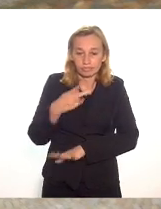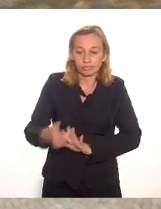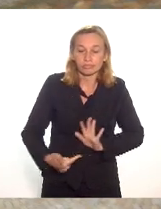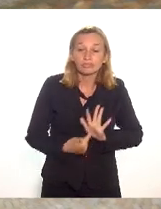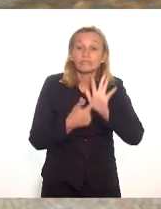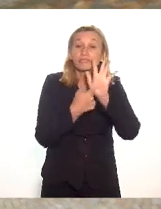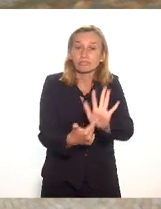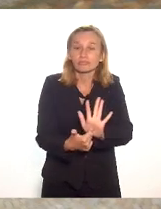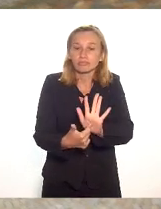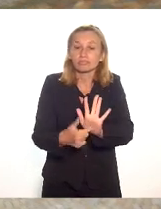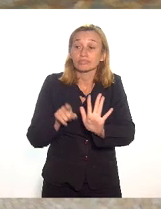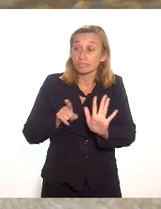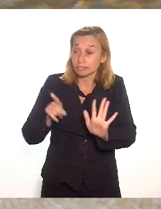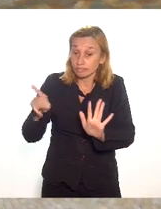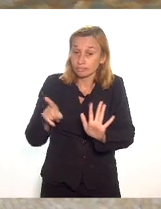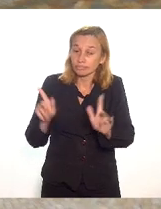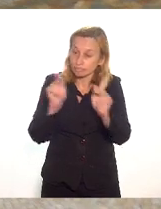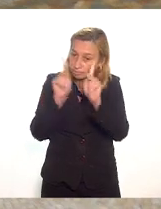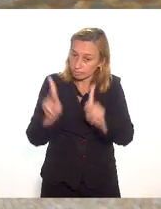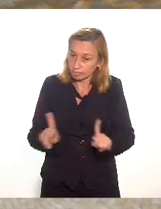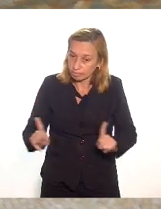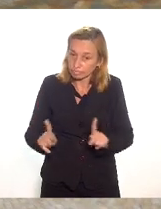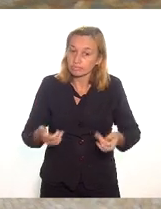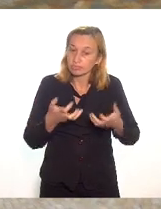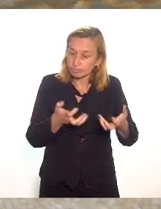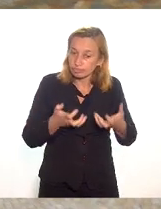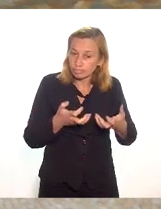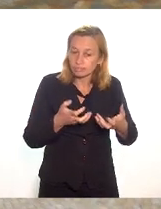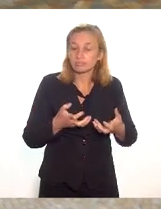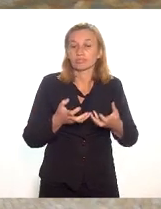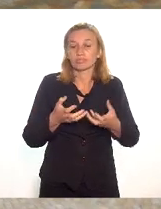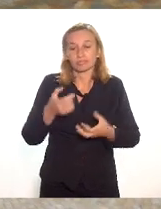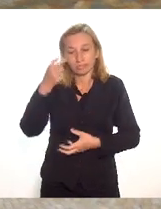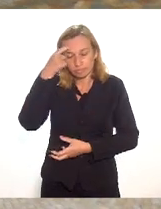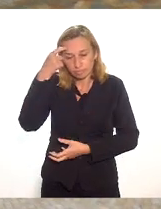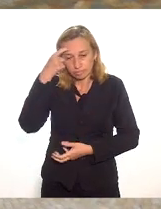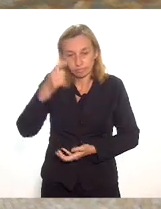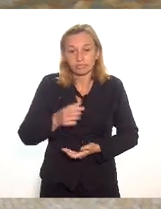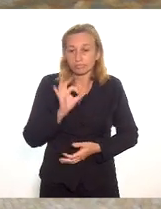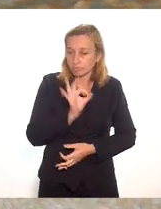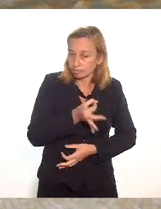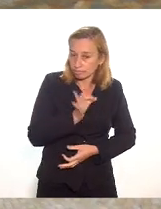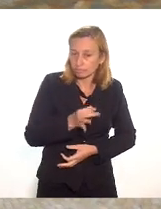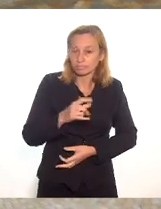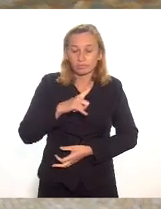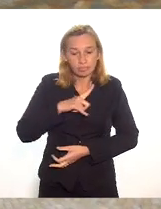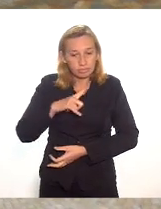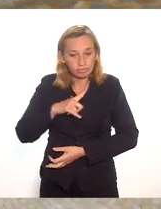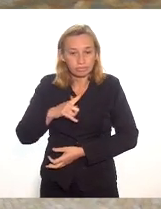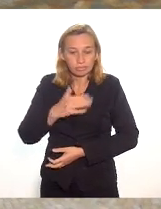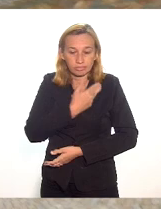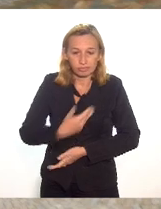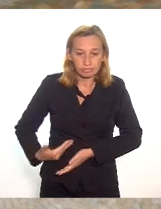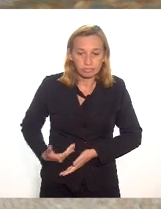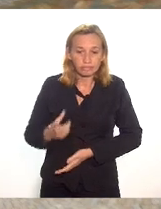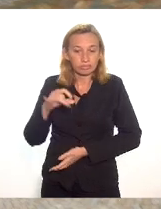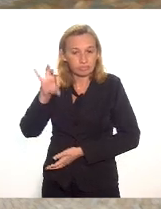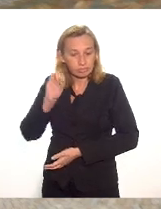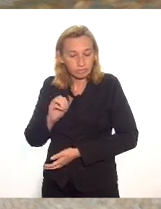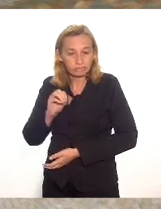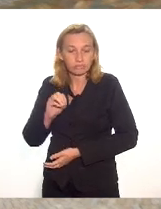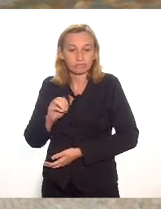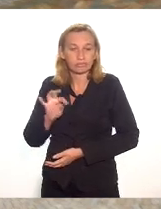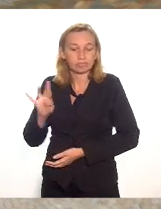mostrando que ele é de paz, que ele quer é o consenso. E eu tenho certeza que o governador Cláudio